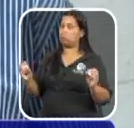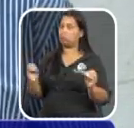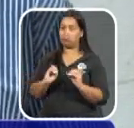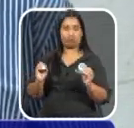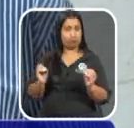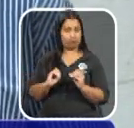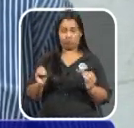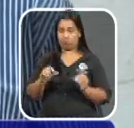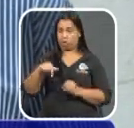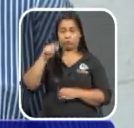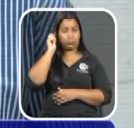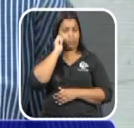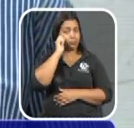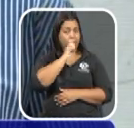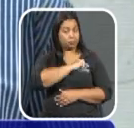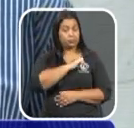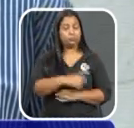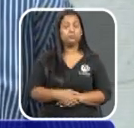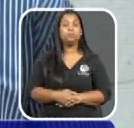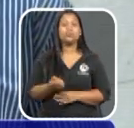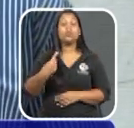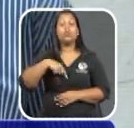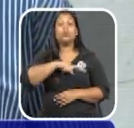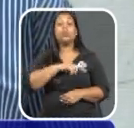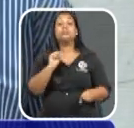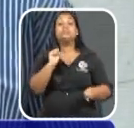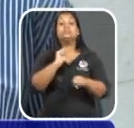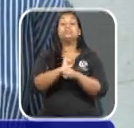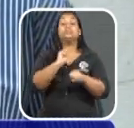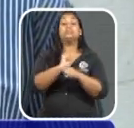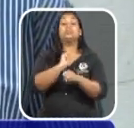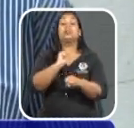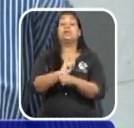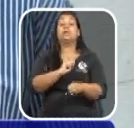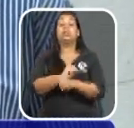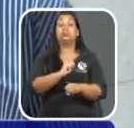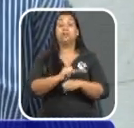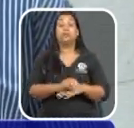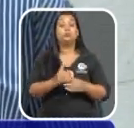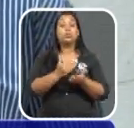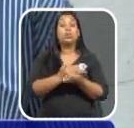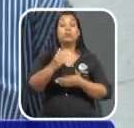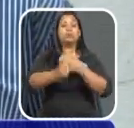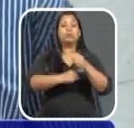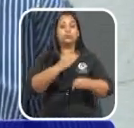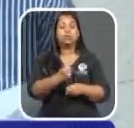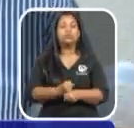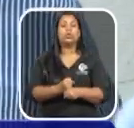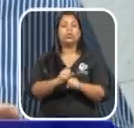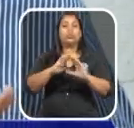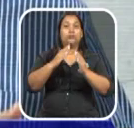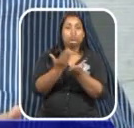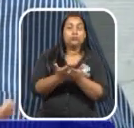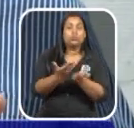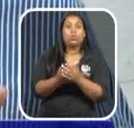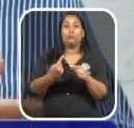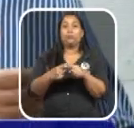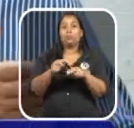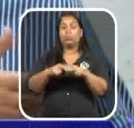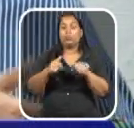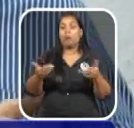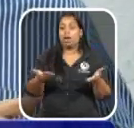contraturno em São José do Rio Preto e estamos aguardando o começo do ano que vem, o ano letivo, porque agora nós passamos